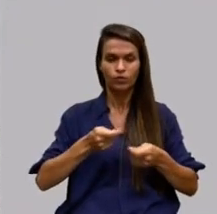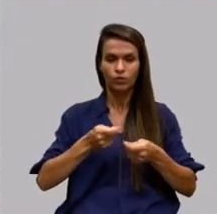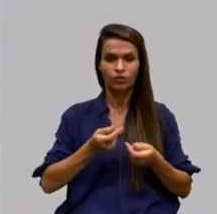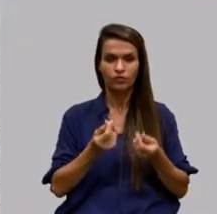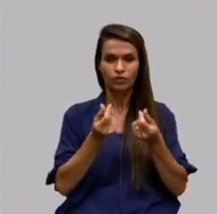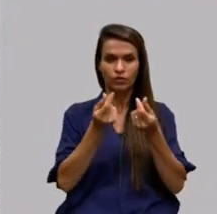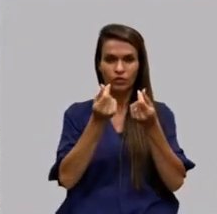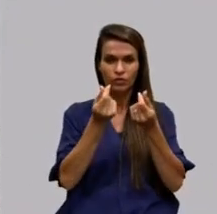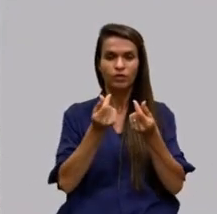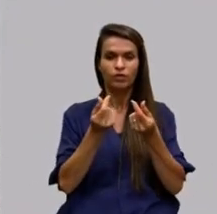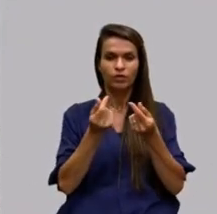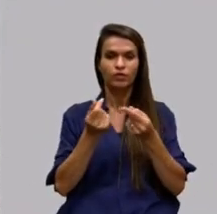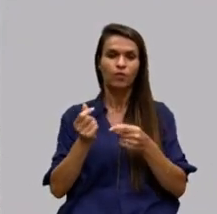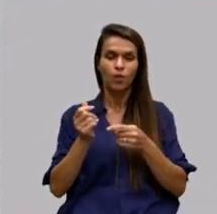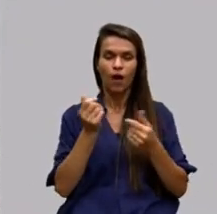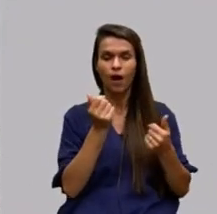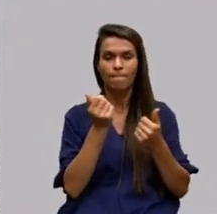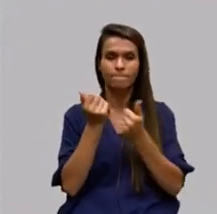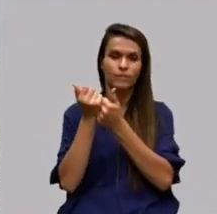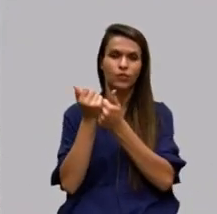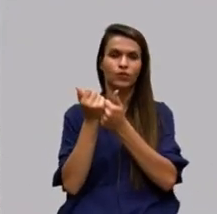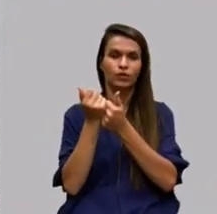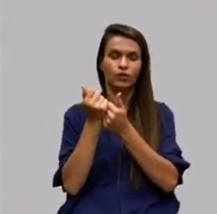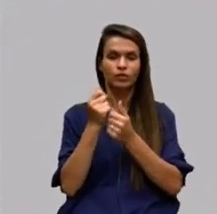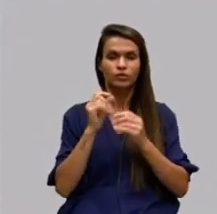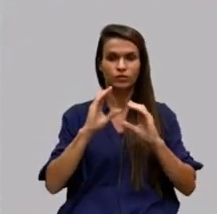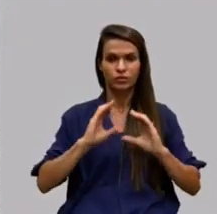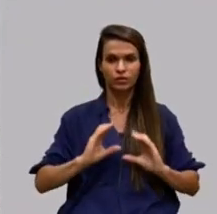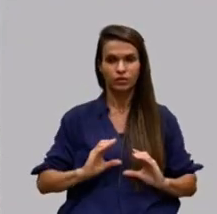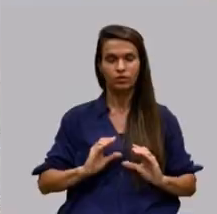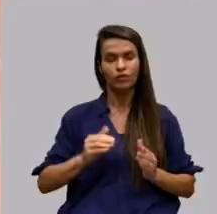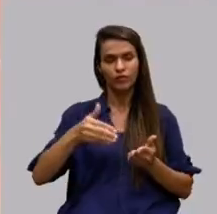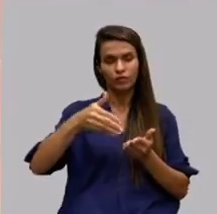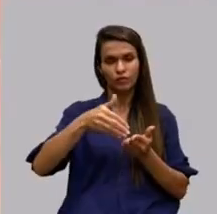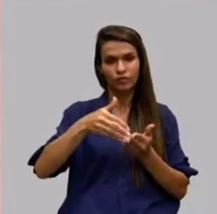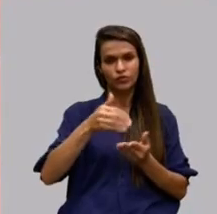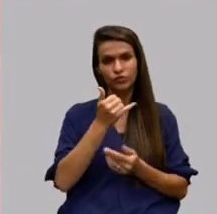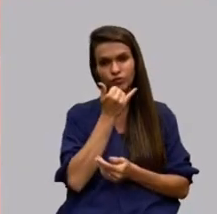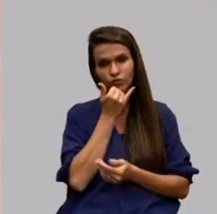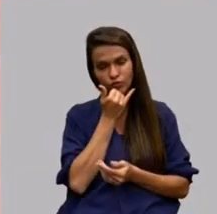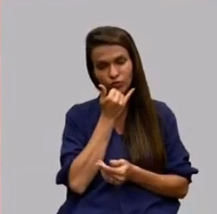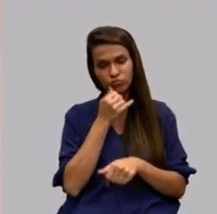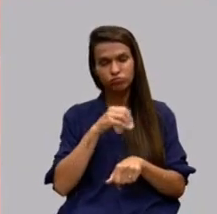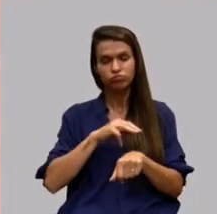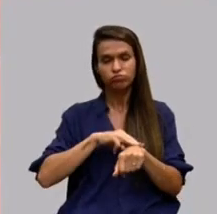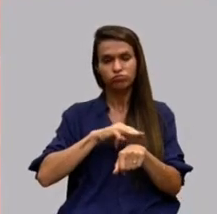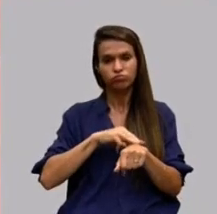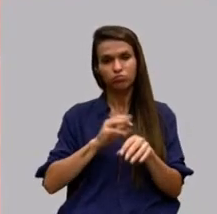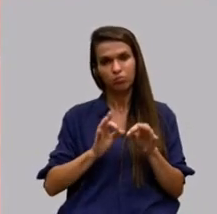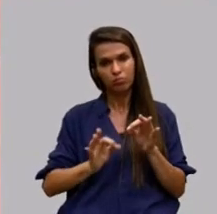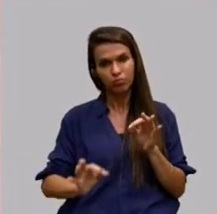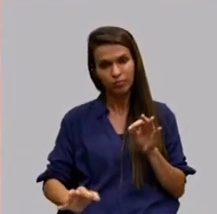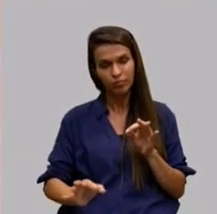da vida da cidadania. Encerro, presidente, pedindo desculpas pelo avançado da hora aqui, por ter passado o